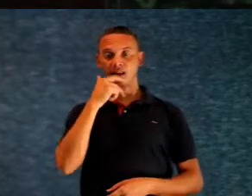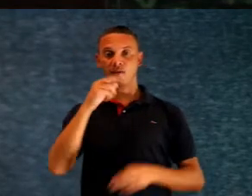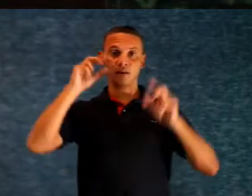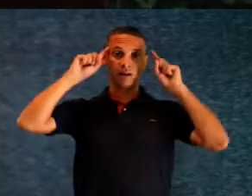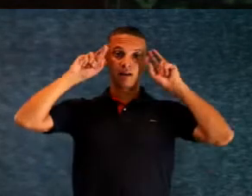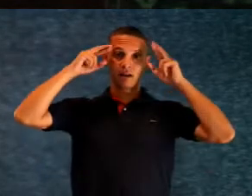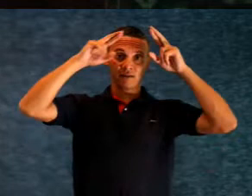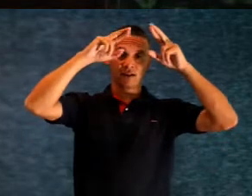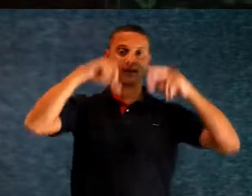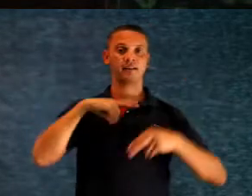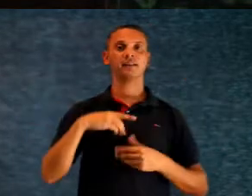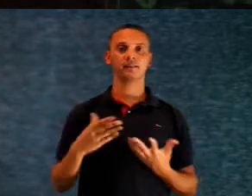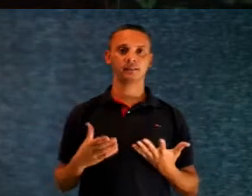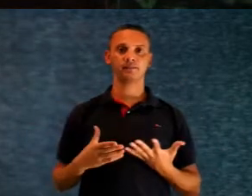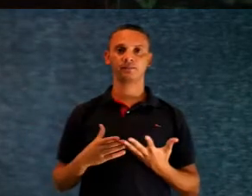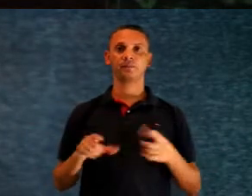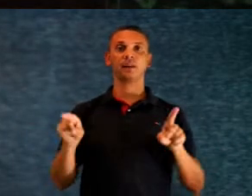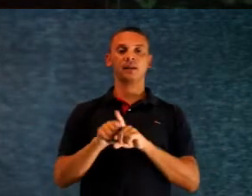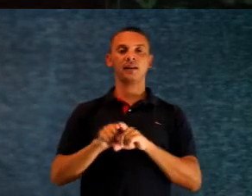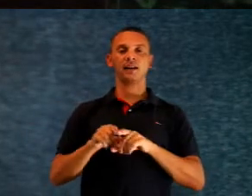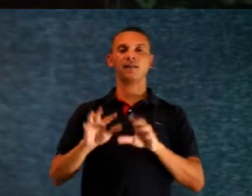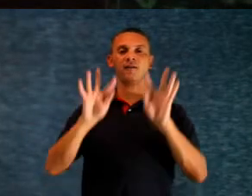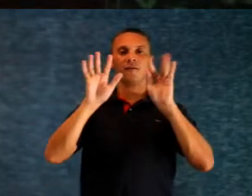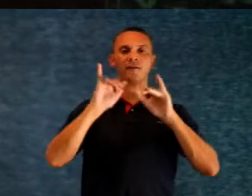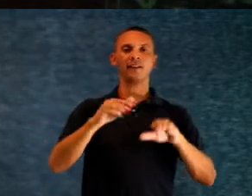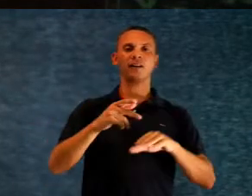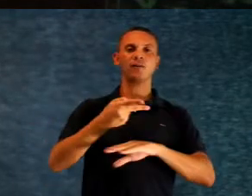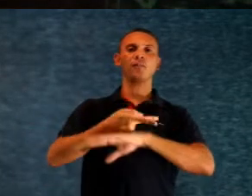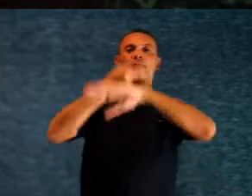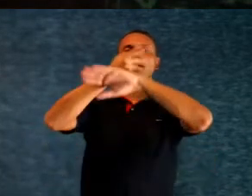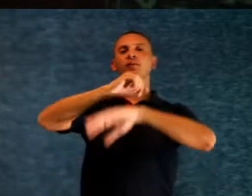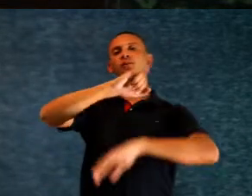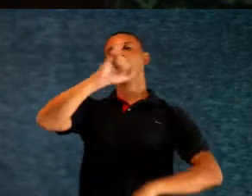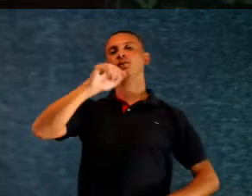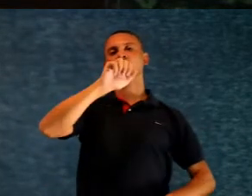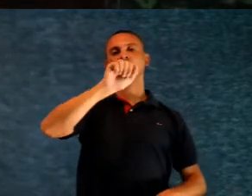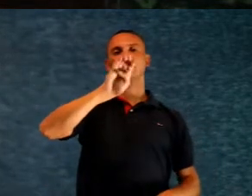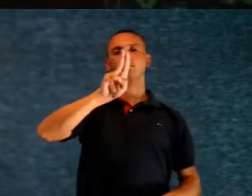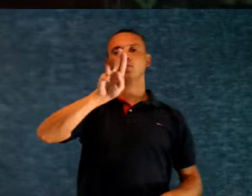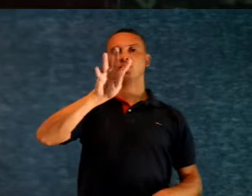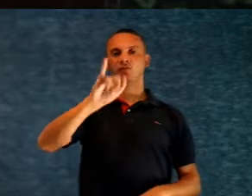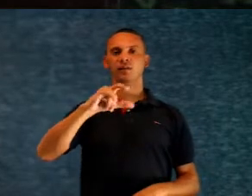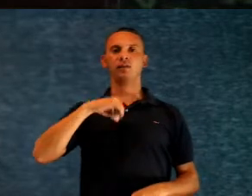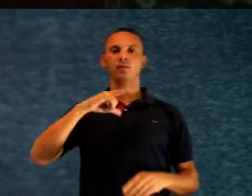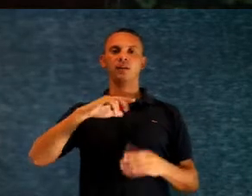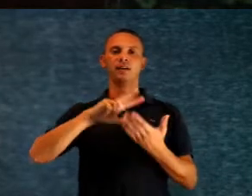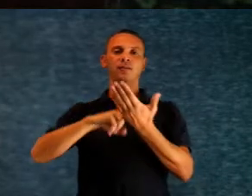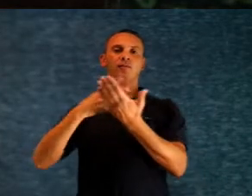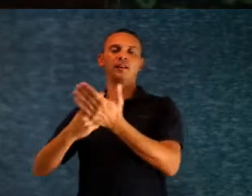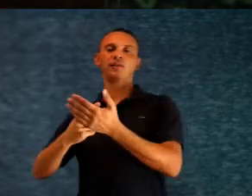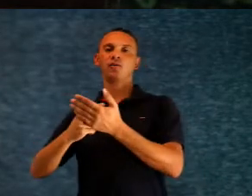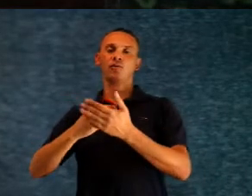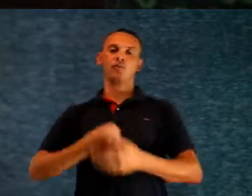recentemente, foi um dos finalistas do Jabuti pela tradução que realizou do poema épico Gilgamesh.